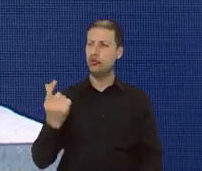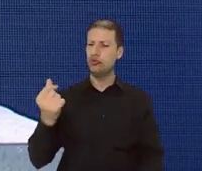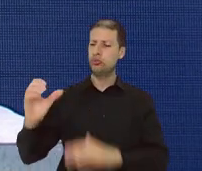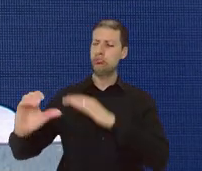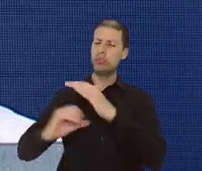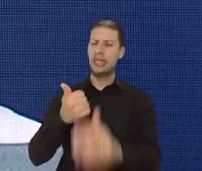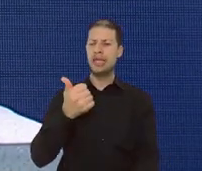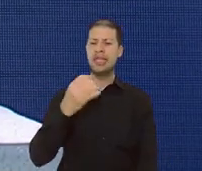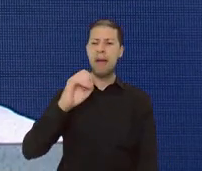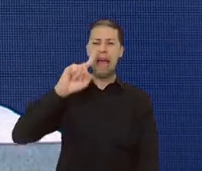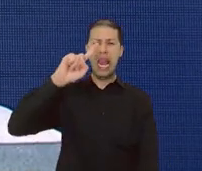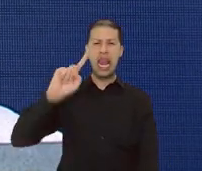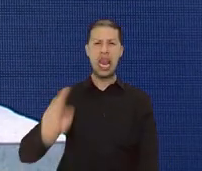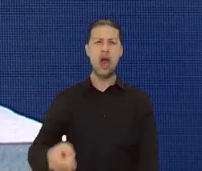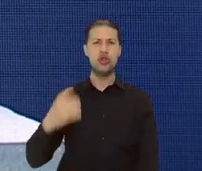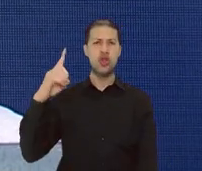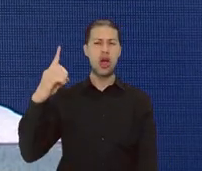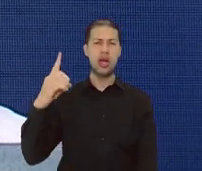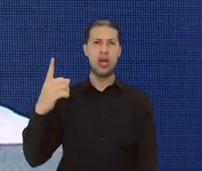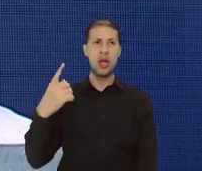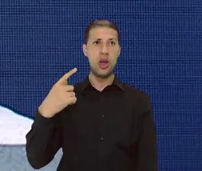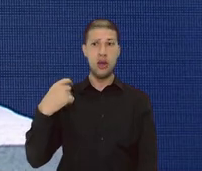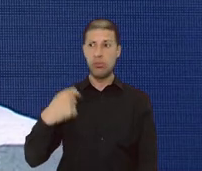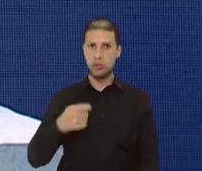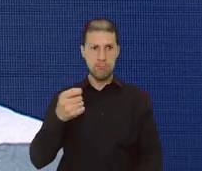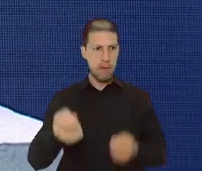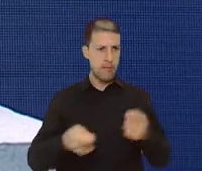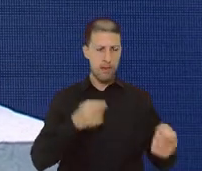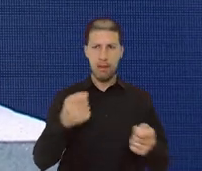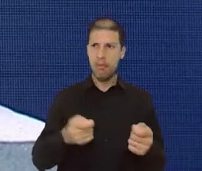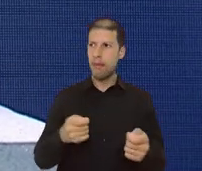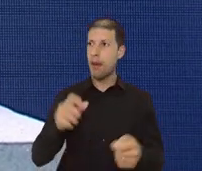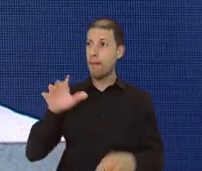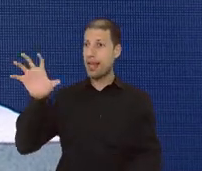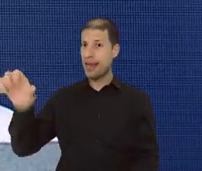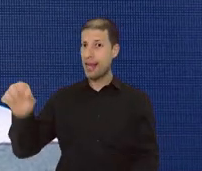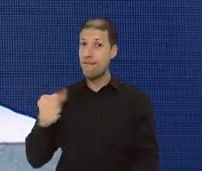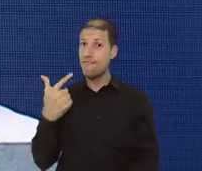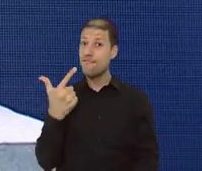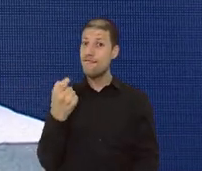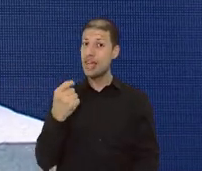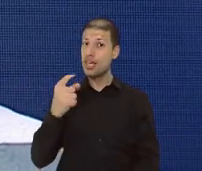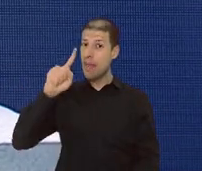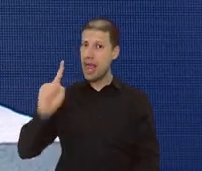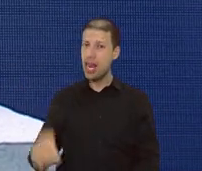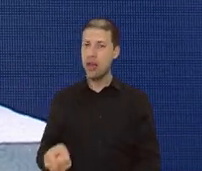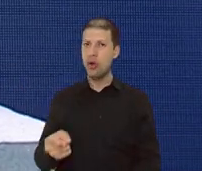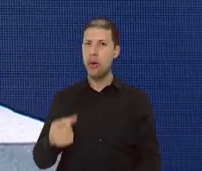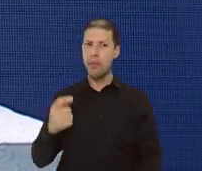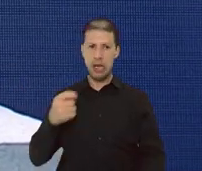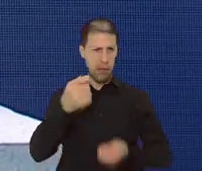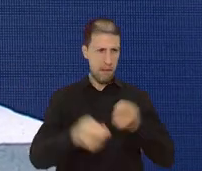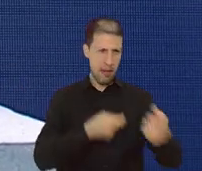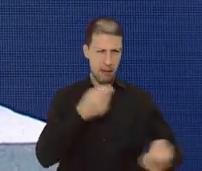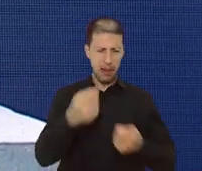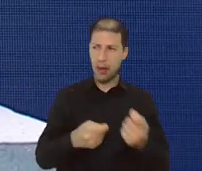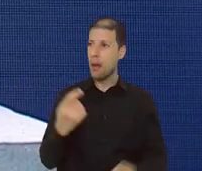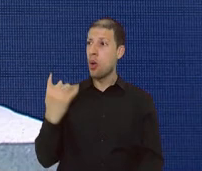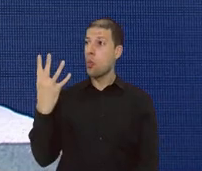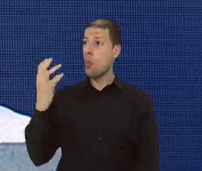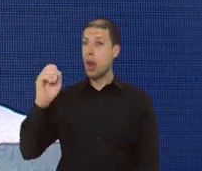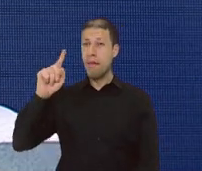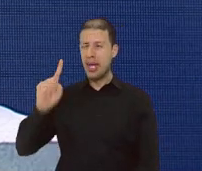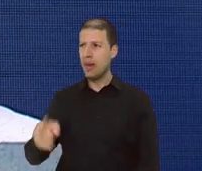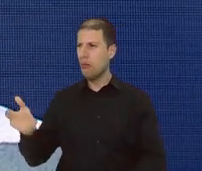preciso gastar isso mais rápido possível para captar 20 e gastar esses vídeos mais rápido possível captar 40 faz sentido